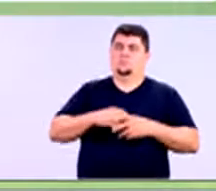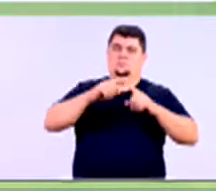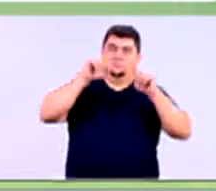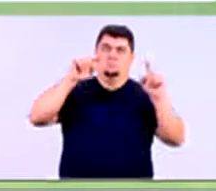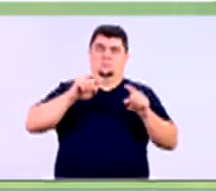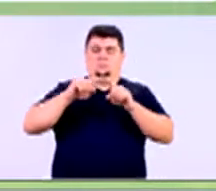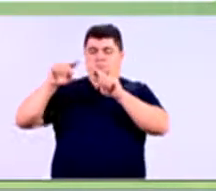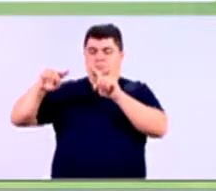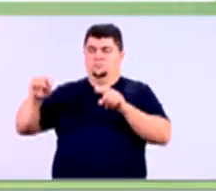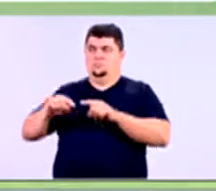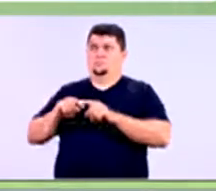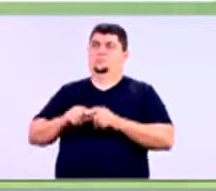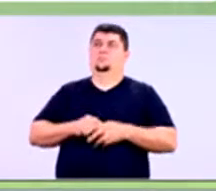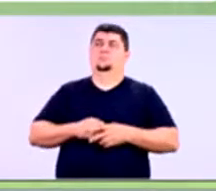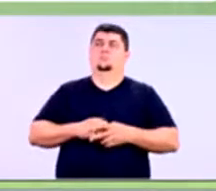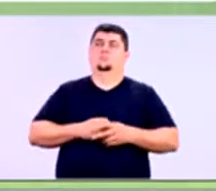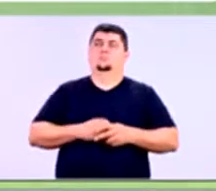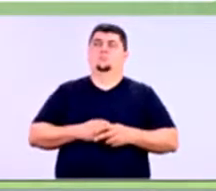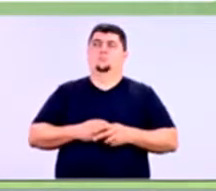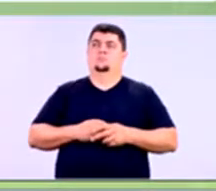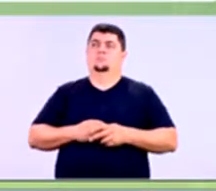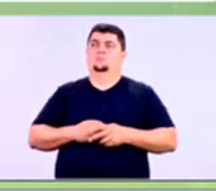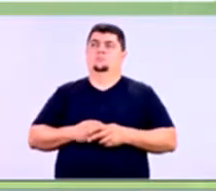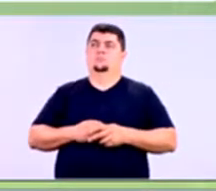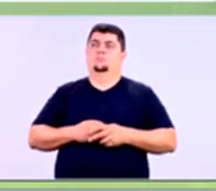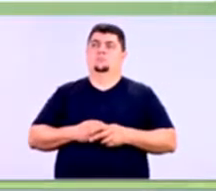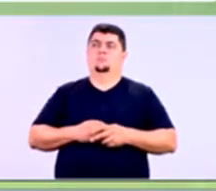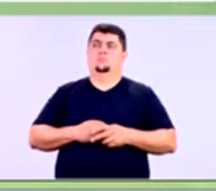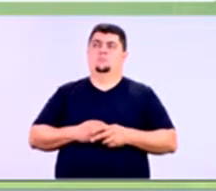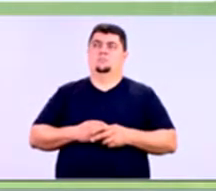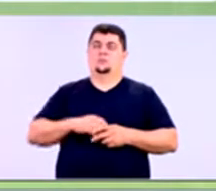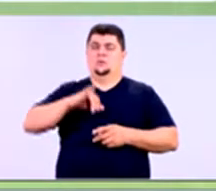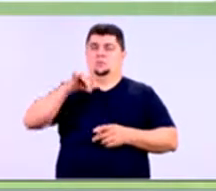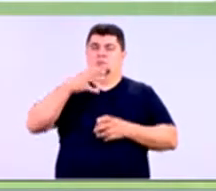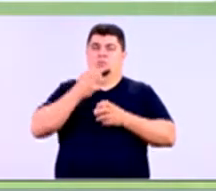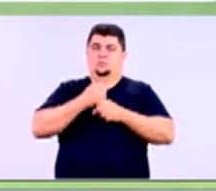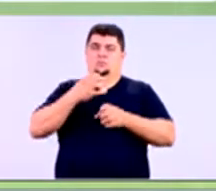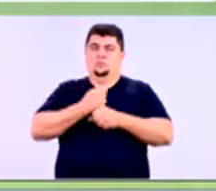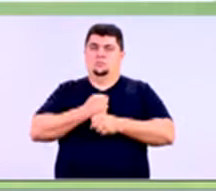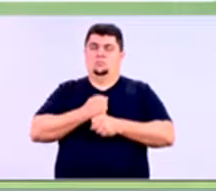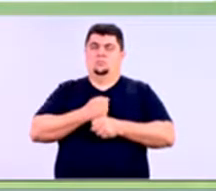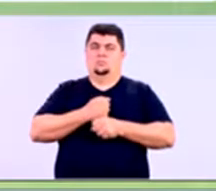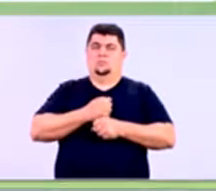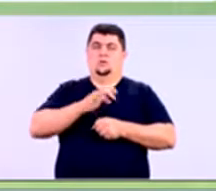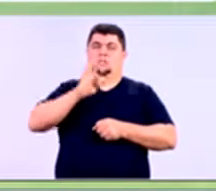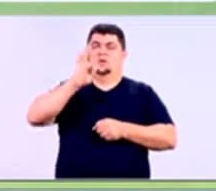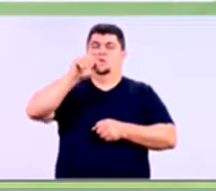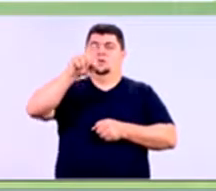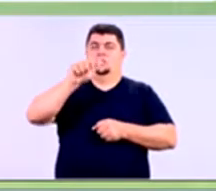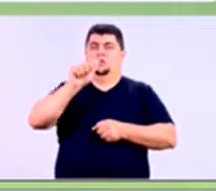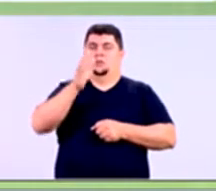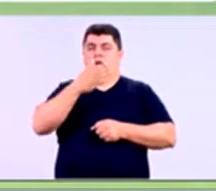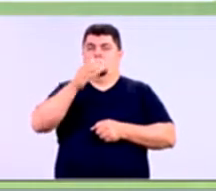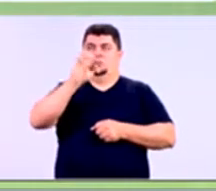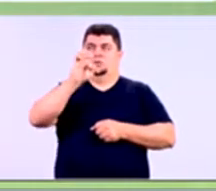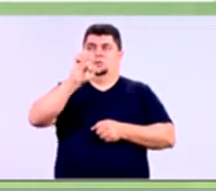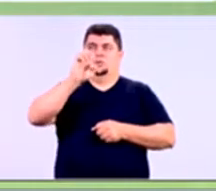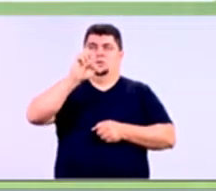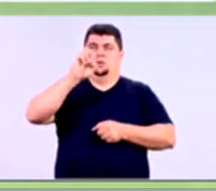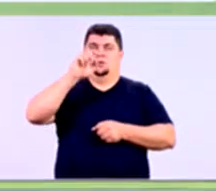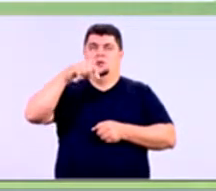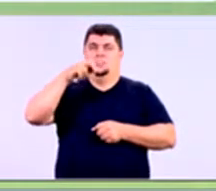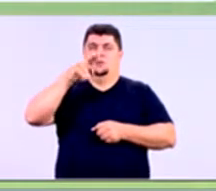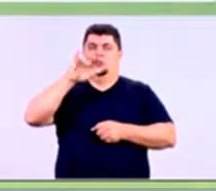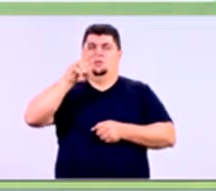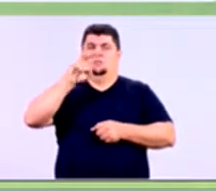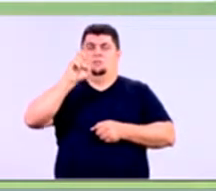expressões. Então, em juros compostos, taxas equivalentes